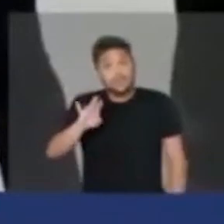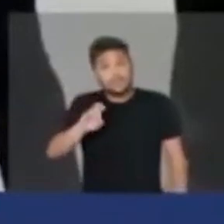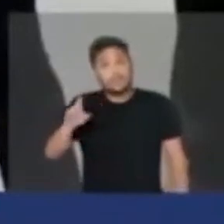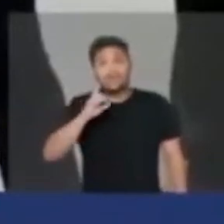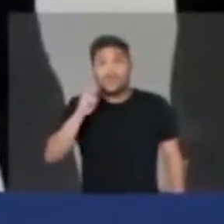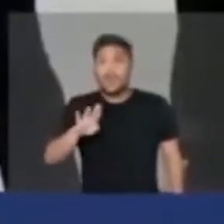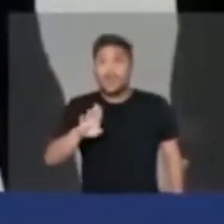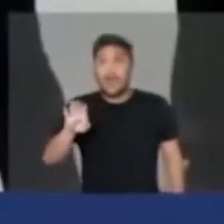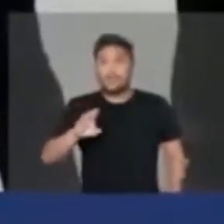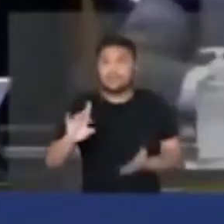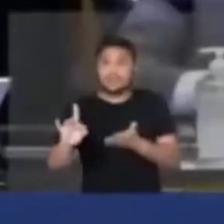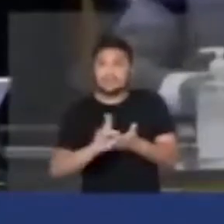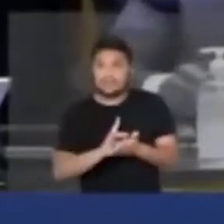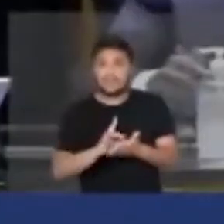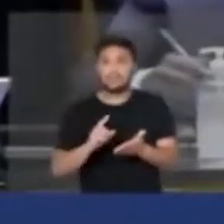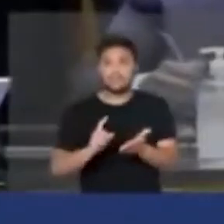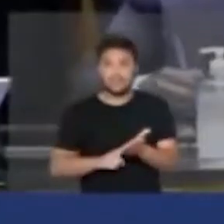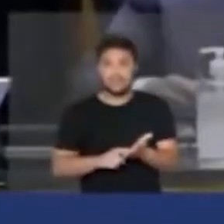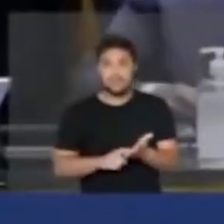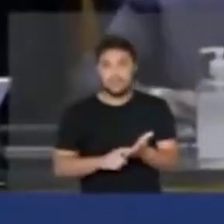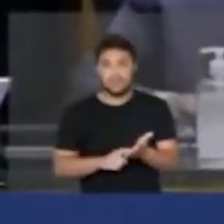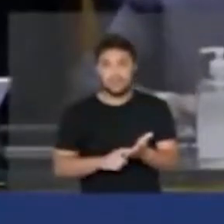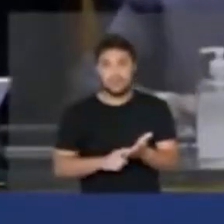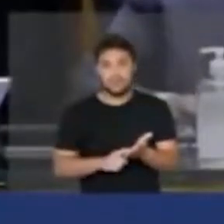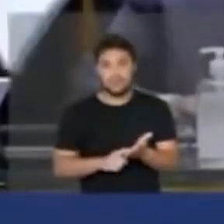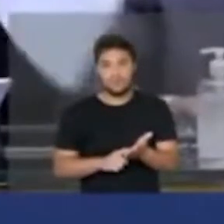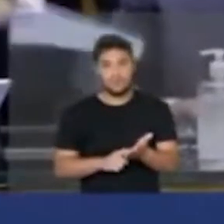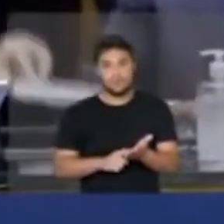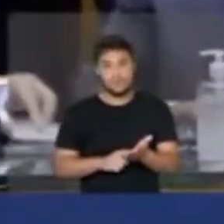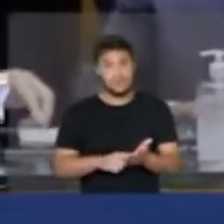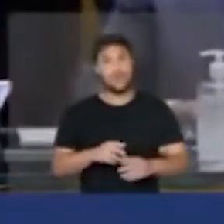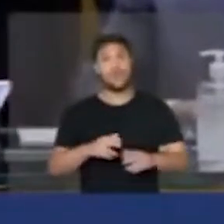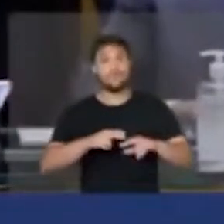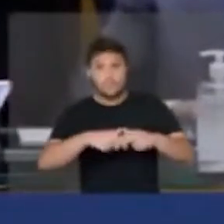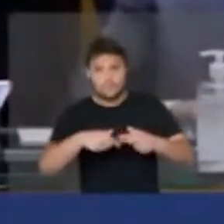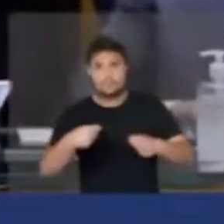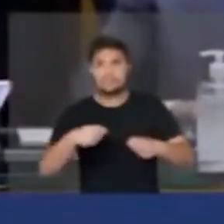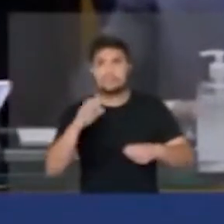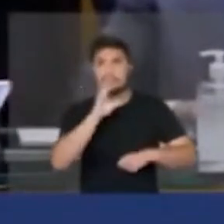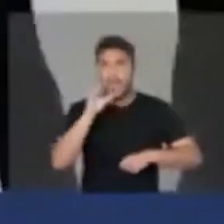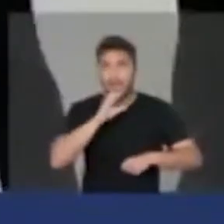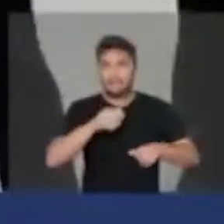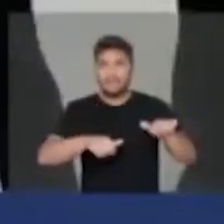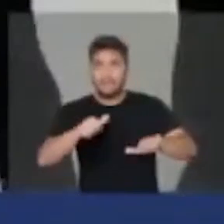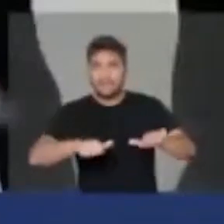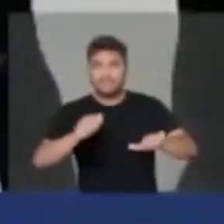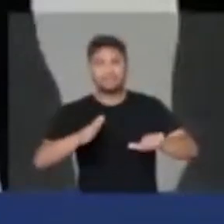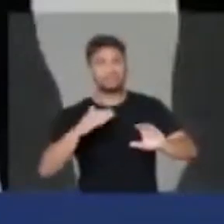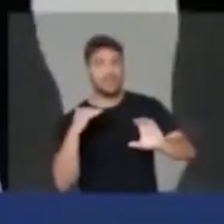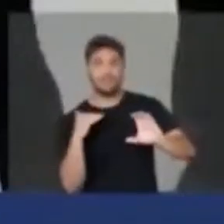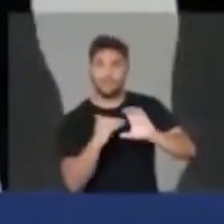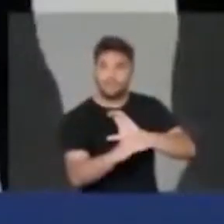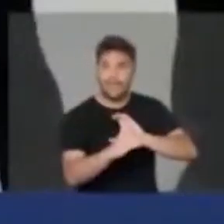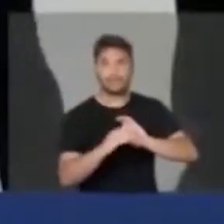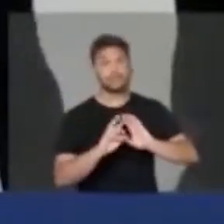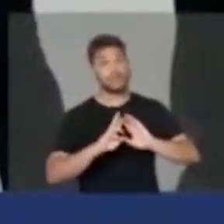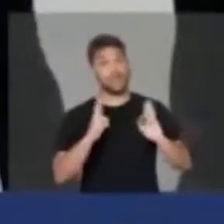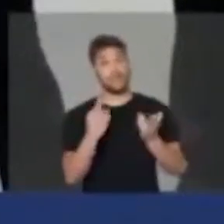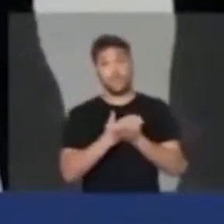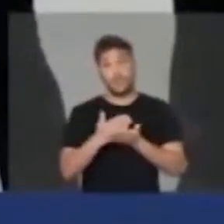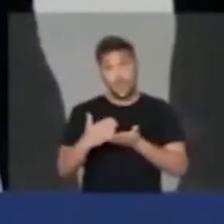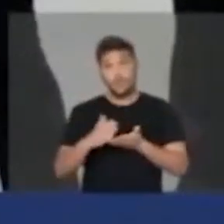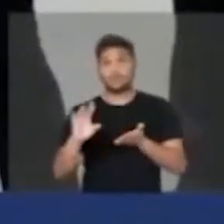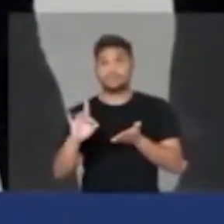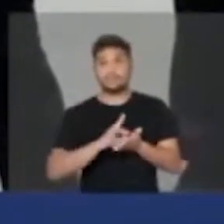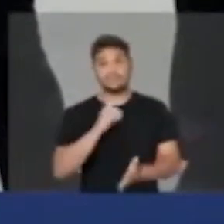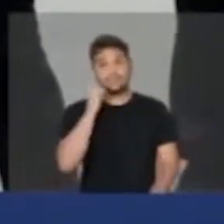Então, Arthur Lira está definindo como deve rolar as coisas no PSOL. É isso enviado que tá no início da deputado sessão Daniel. A inscrição do